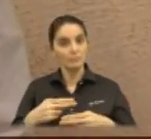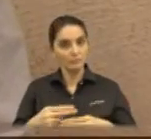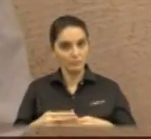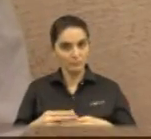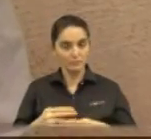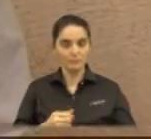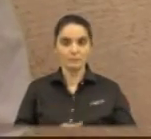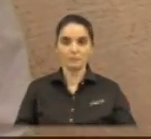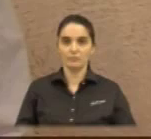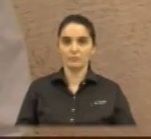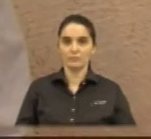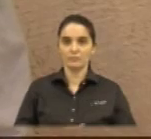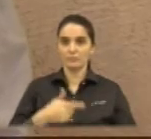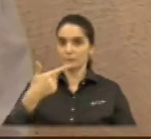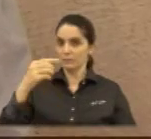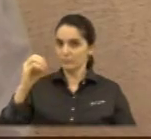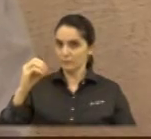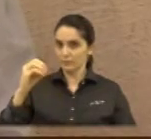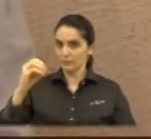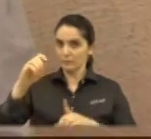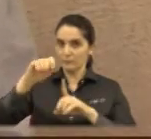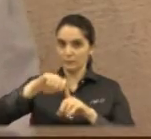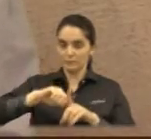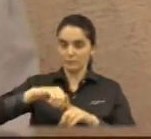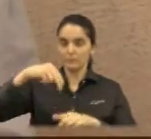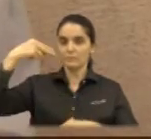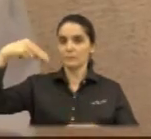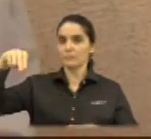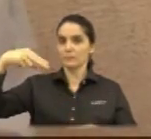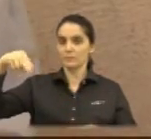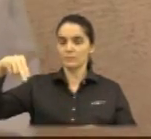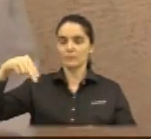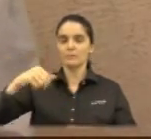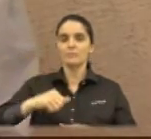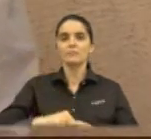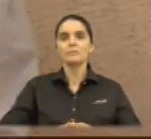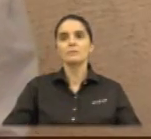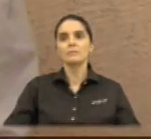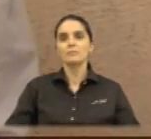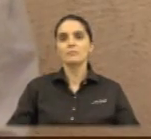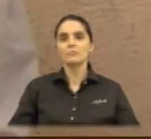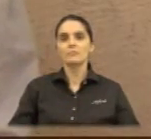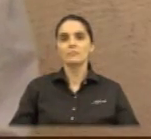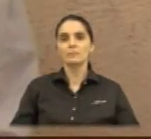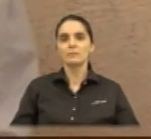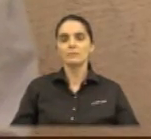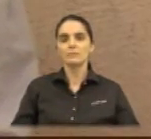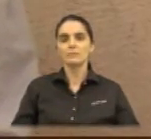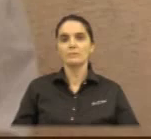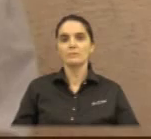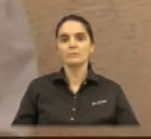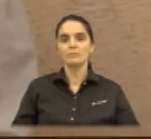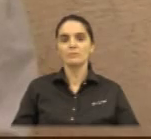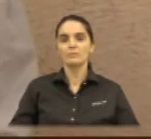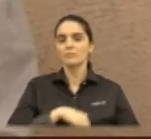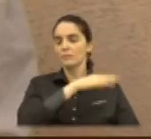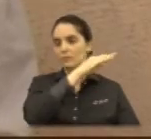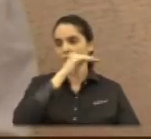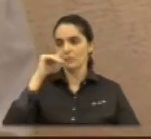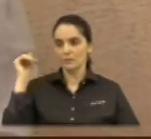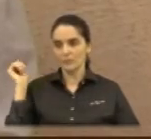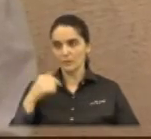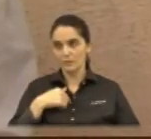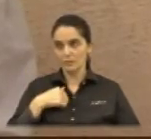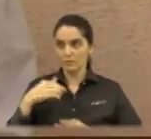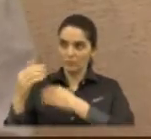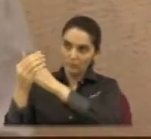mim, o 20 de novembro, ele tem uma importância fundamental, Aloysio, eu agradeço, inclusive, a sua cooperação em relação ao